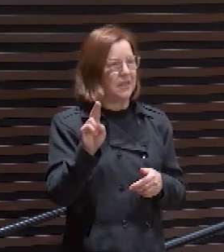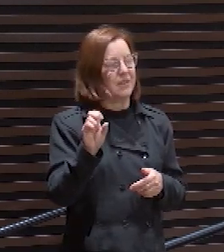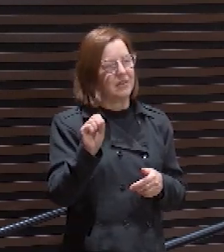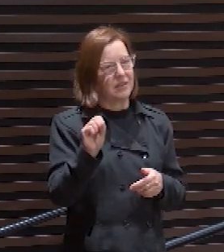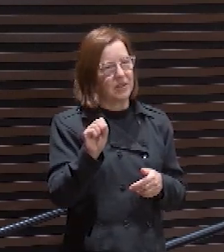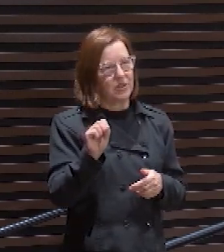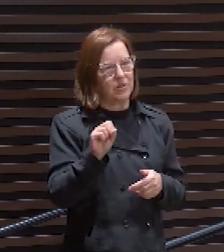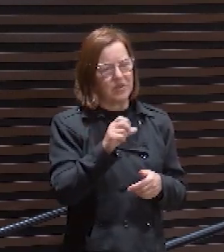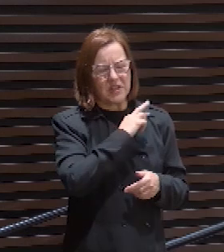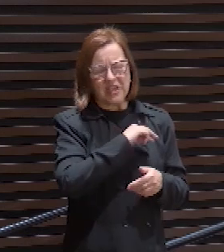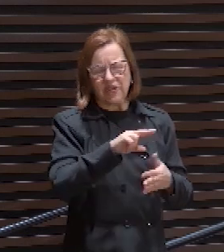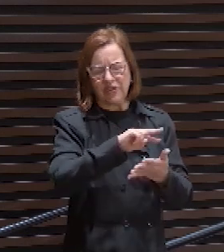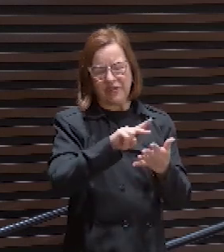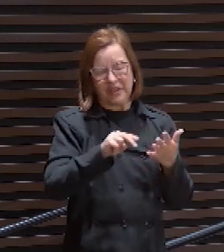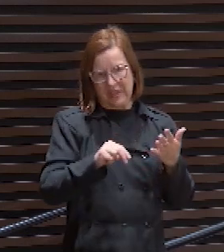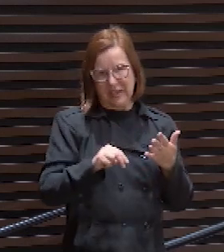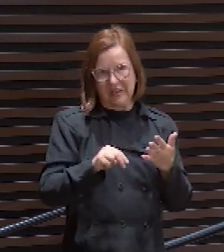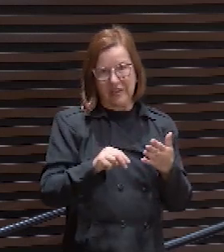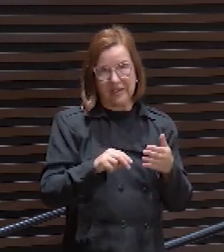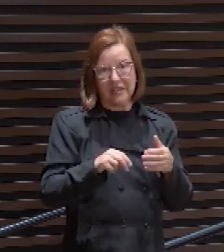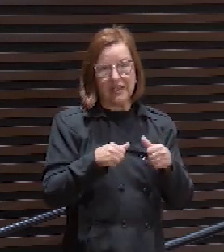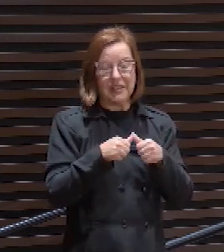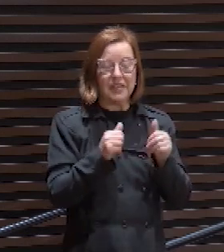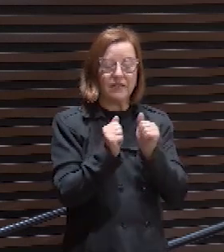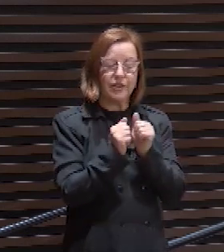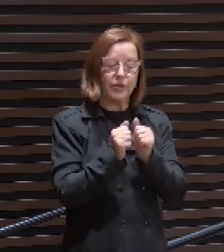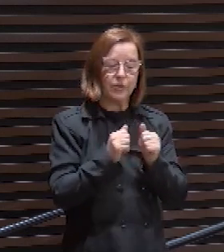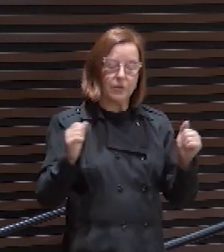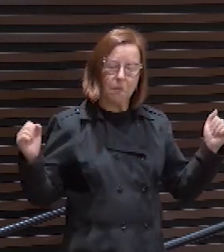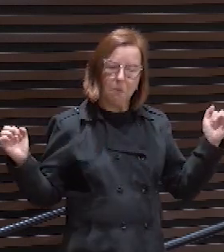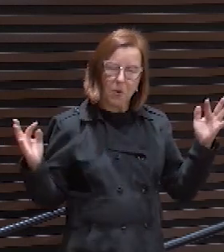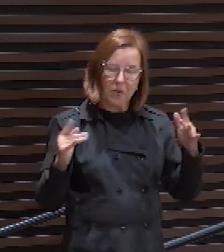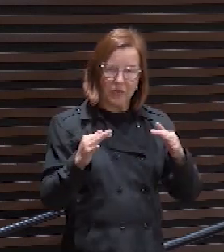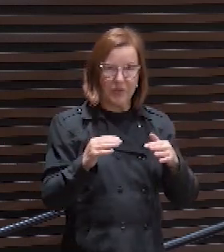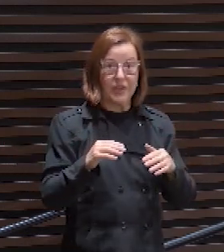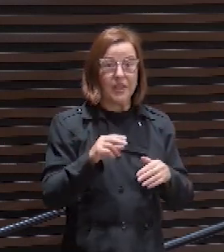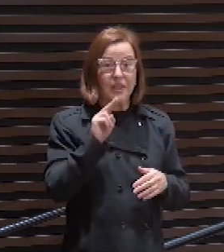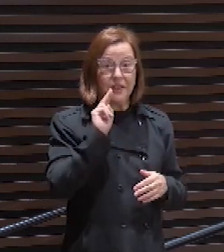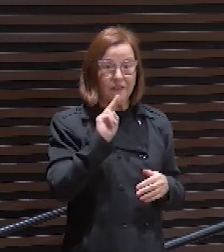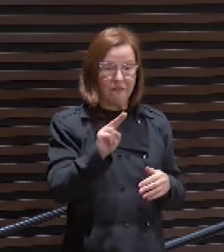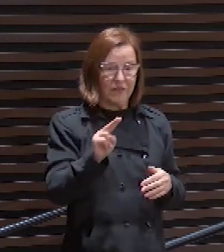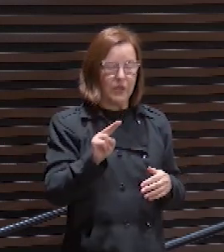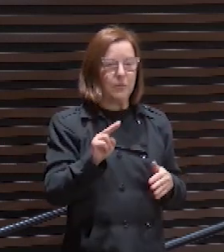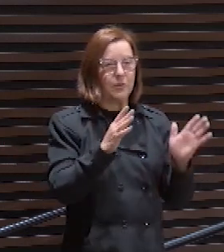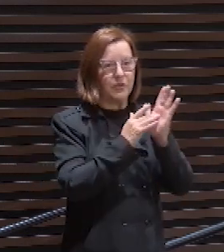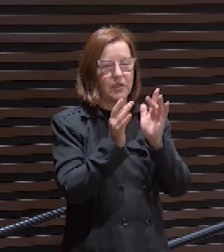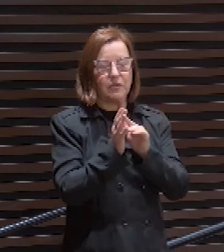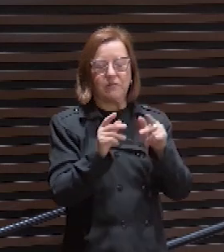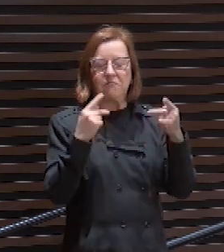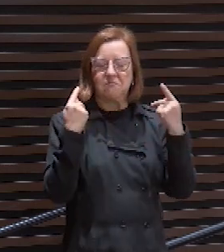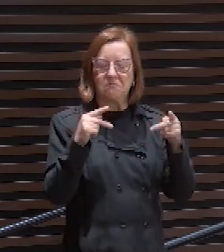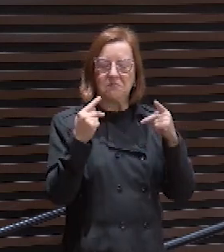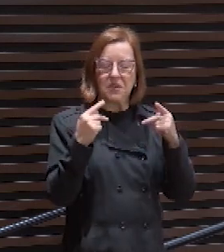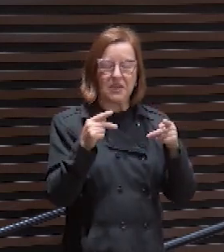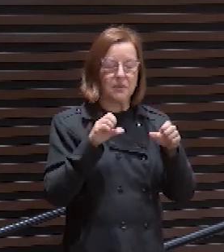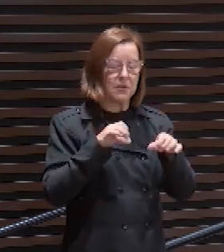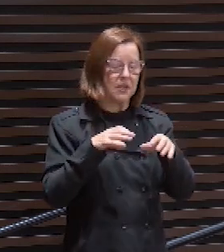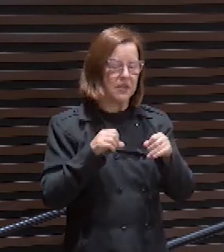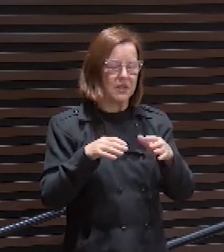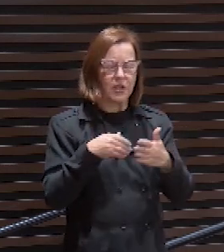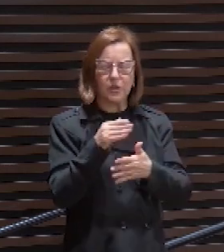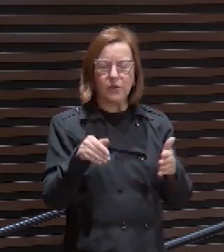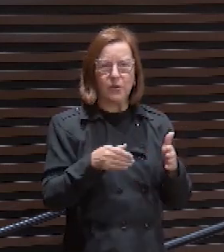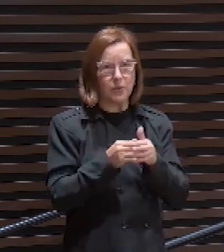multidão. E nós vemos a disposição de Jesus para pregar e ensinar a todo tipo de pessoa. E, irmãos,